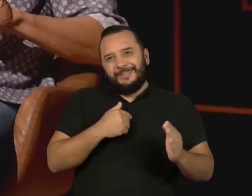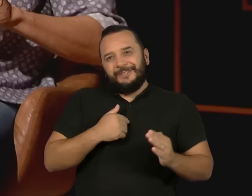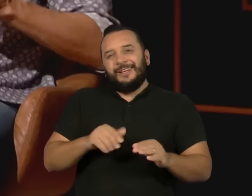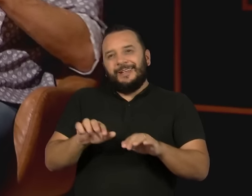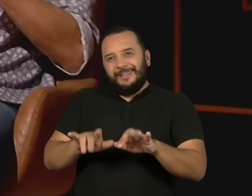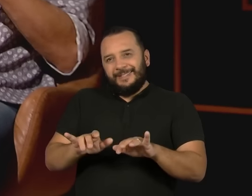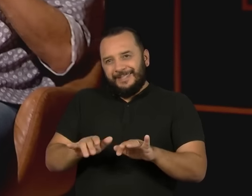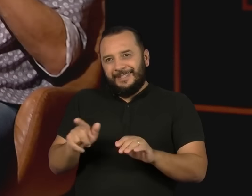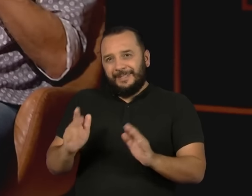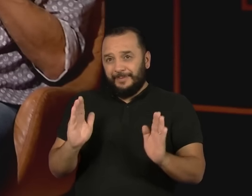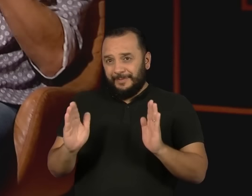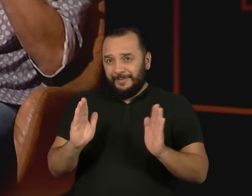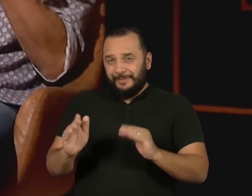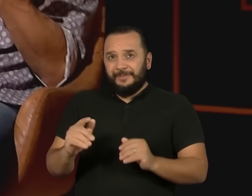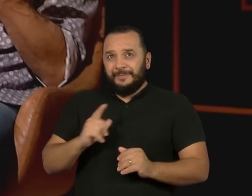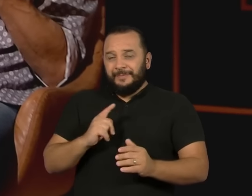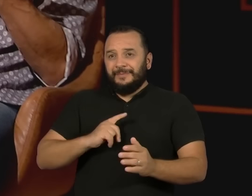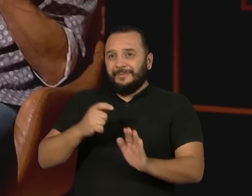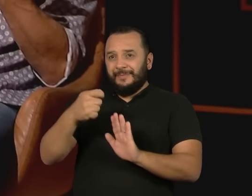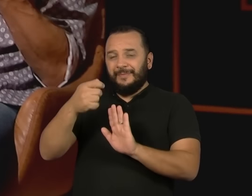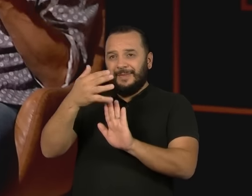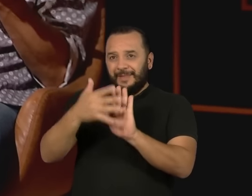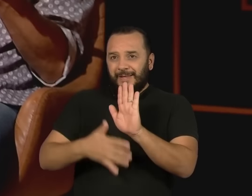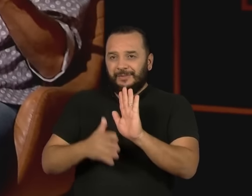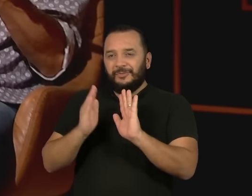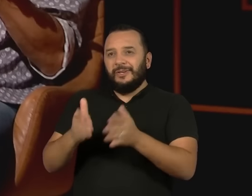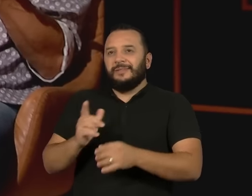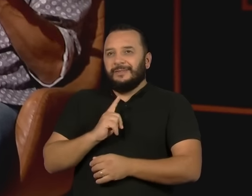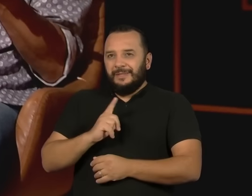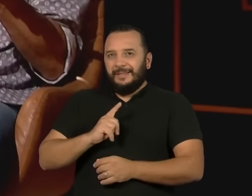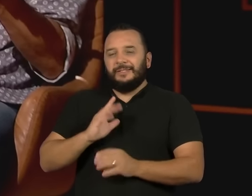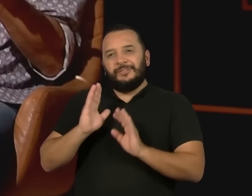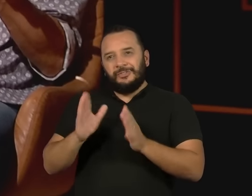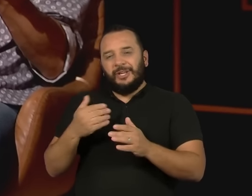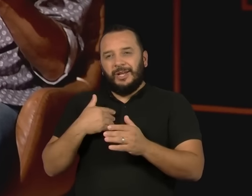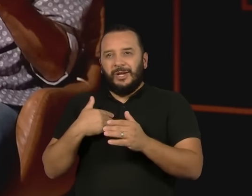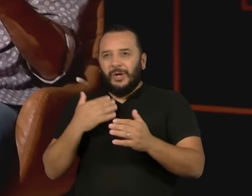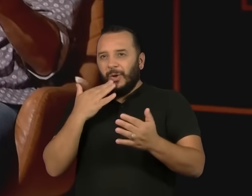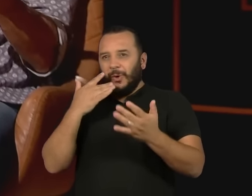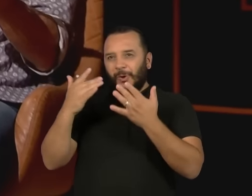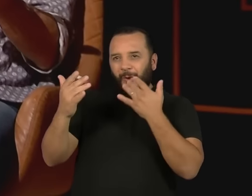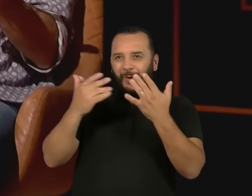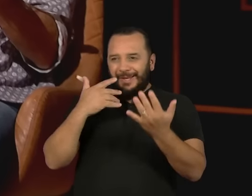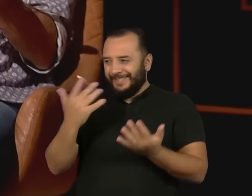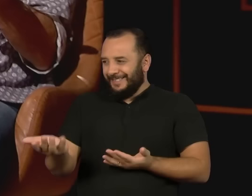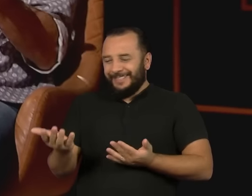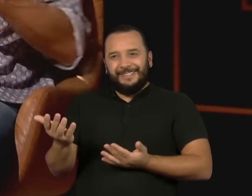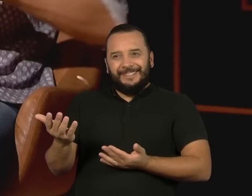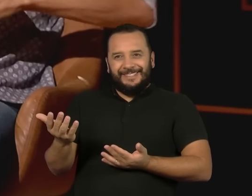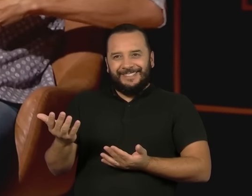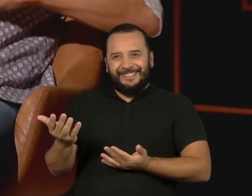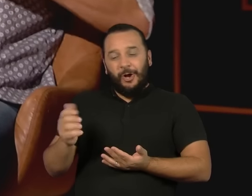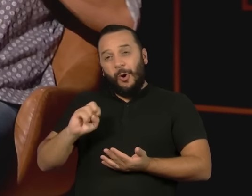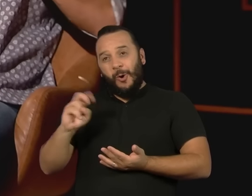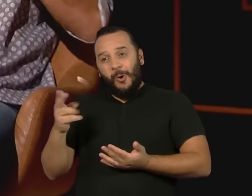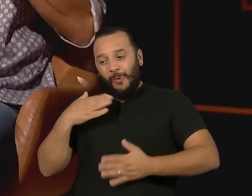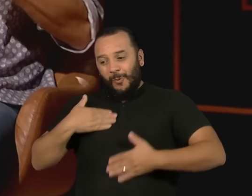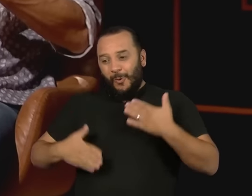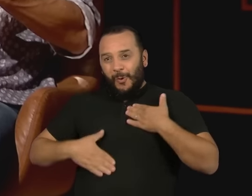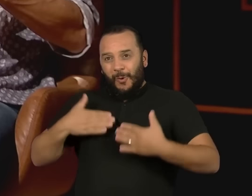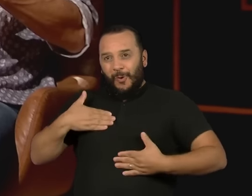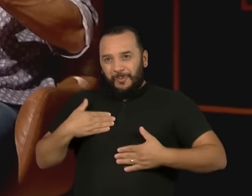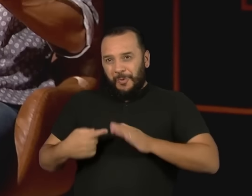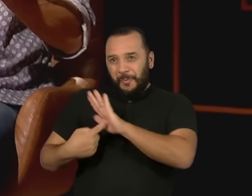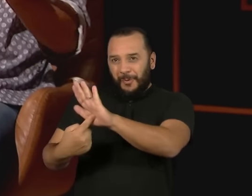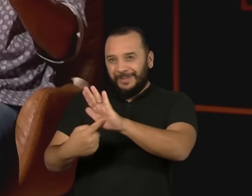porque diferente de você pegar um texto que já existe e colori-lo ou dar vida com o seu corpo, não. É a partir do seu corpo que